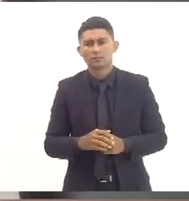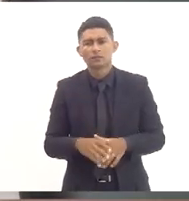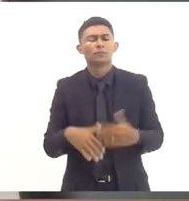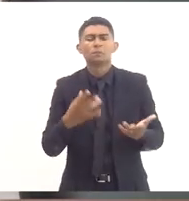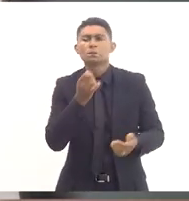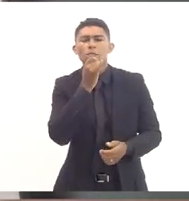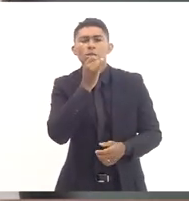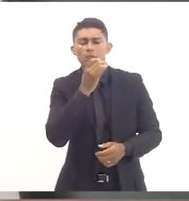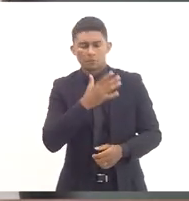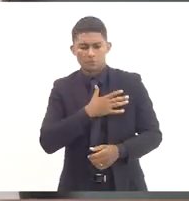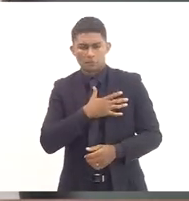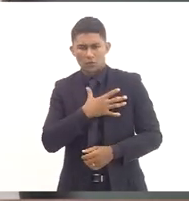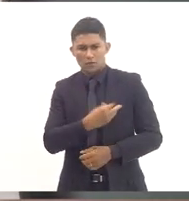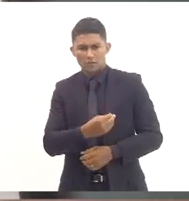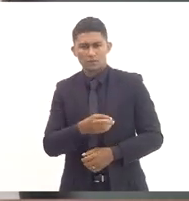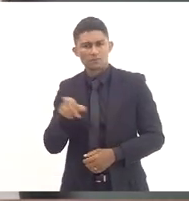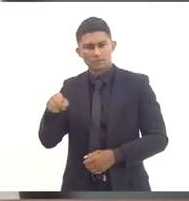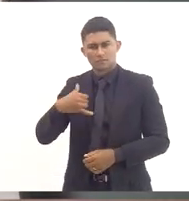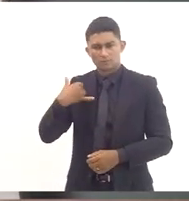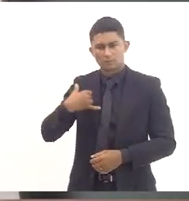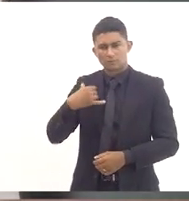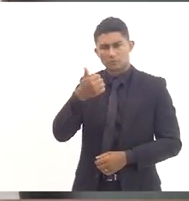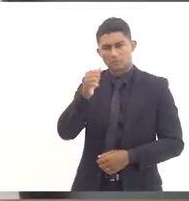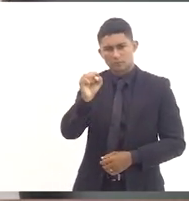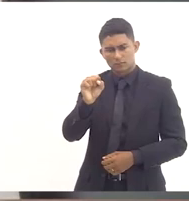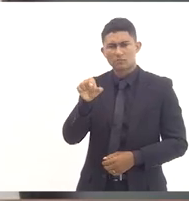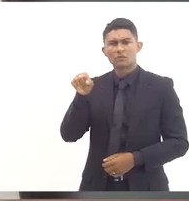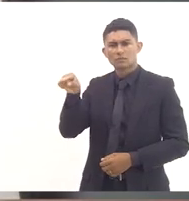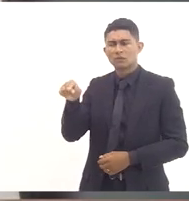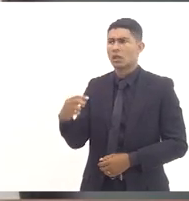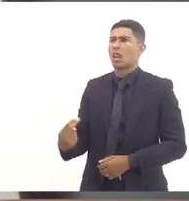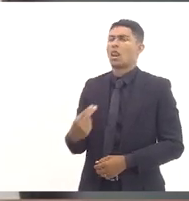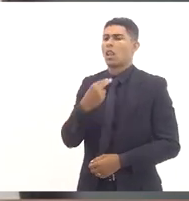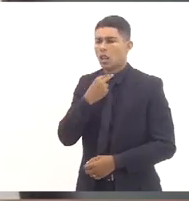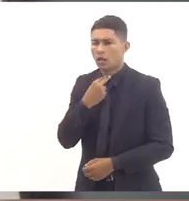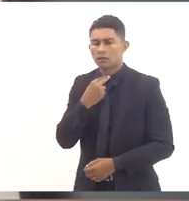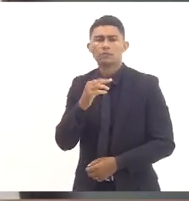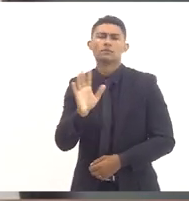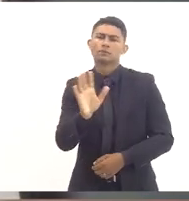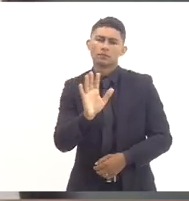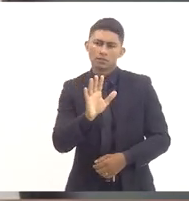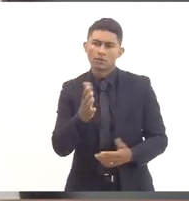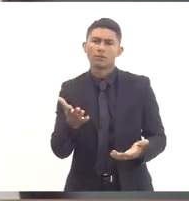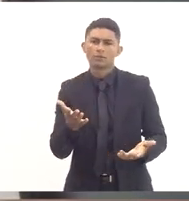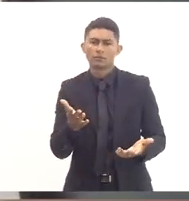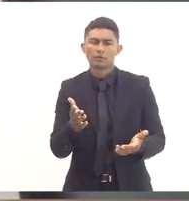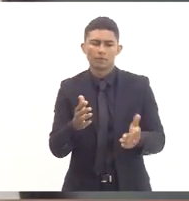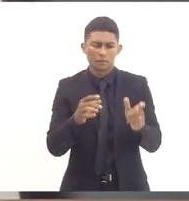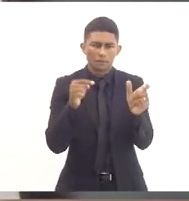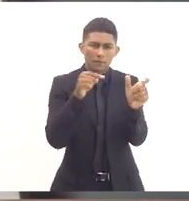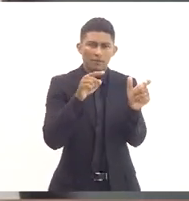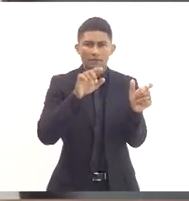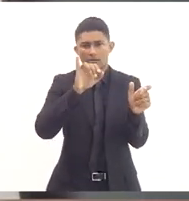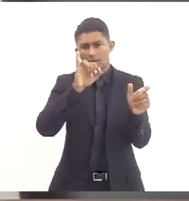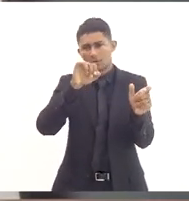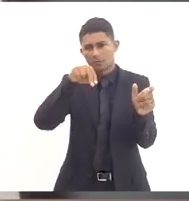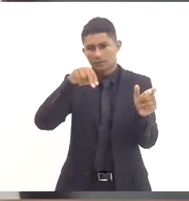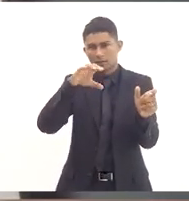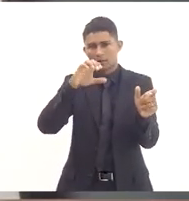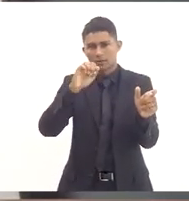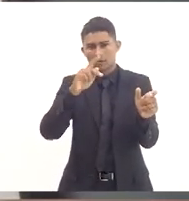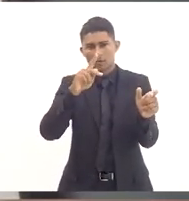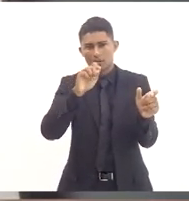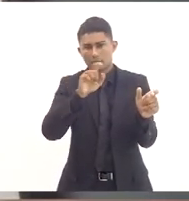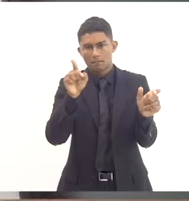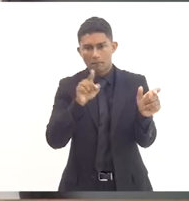defesa o filho meu filho acabou de fazer 18 anos ele em Capaz não ele não é capaz você não pode usar mais esse termo o que acontece é que ele não tem